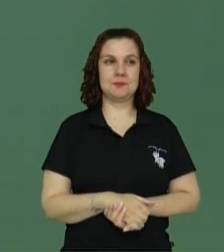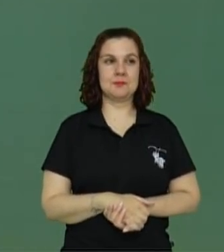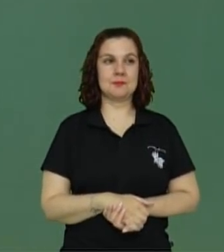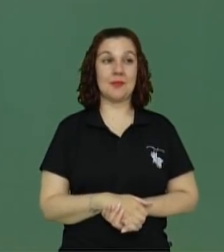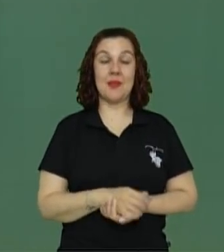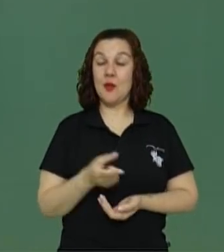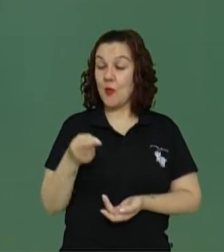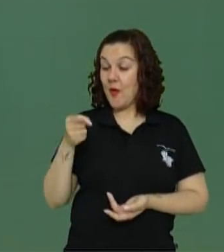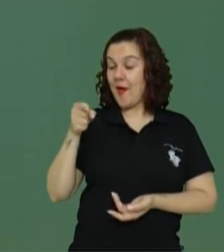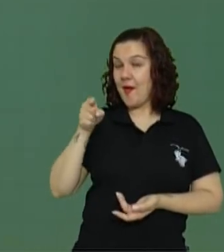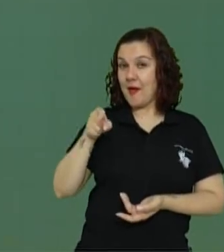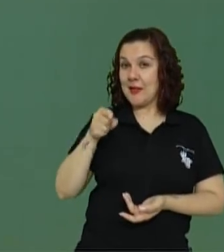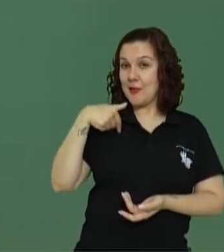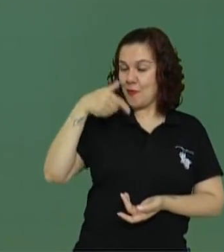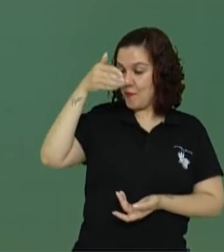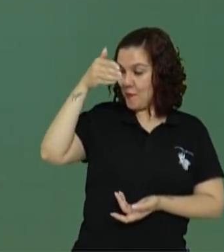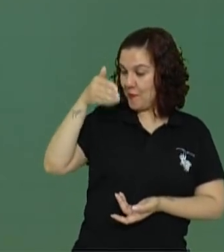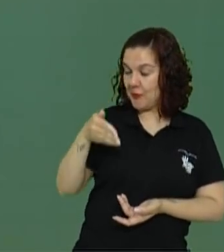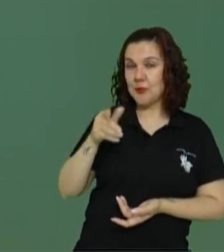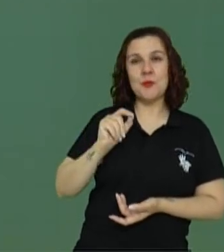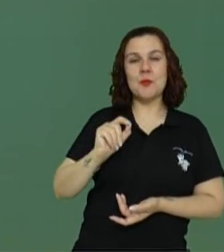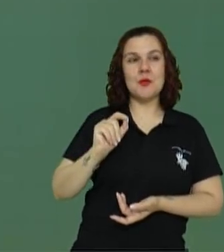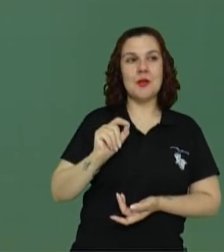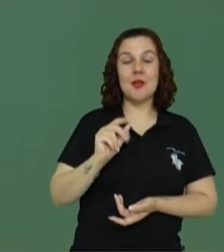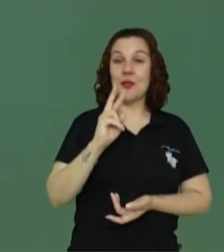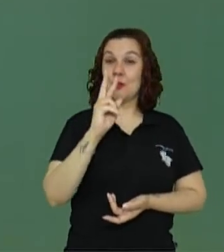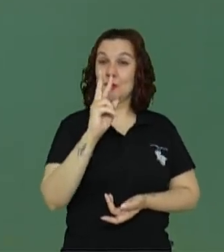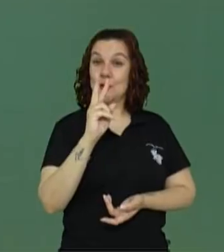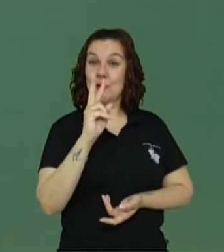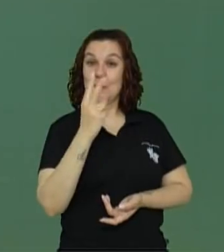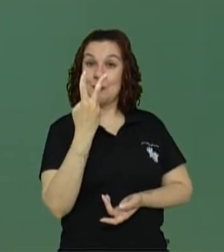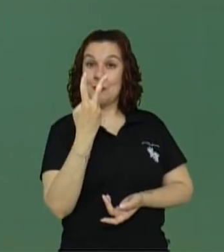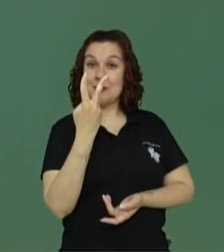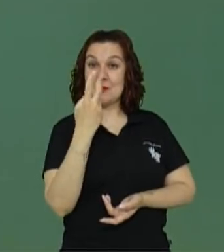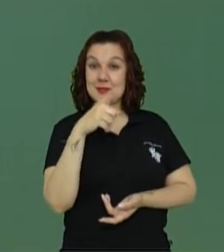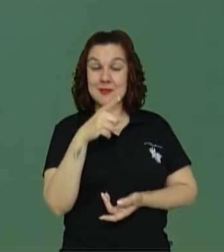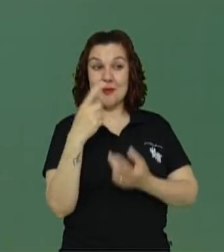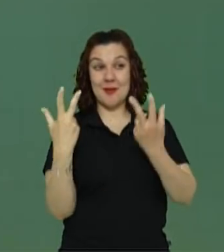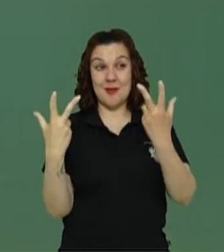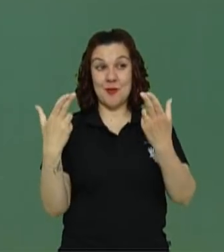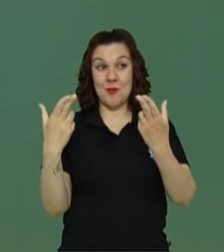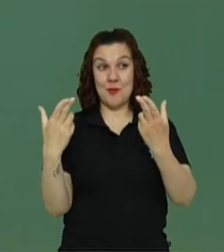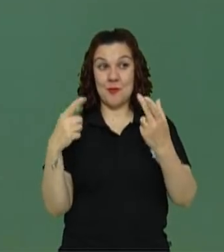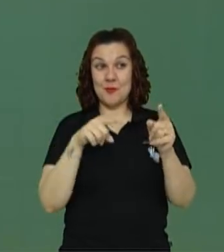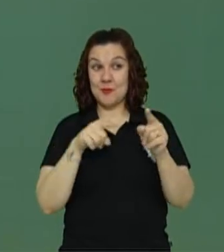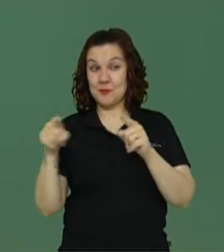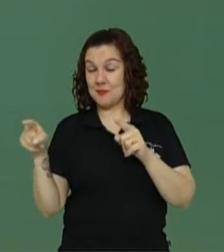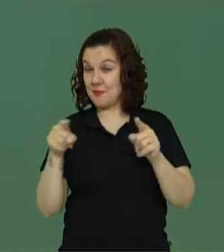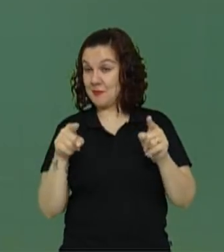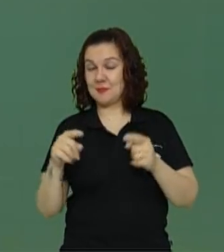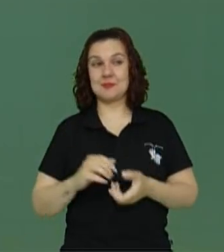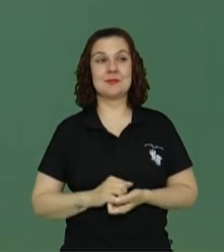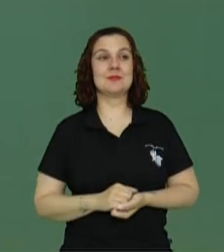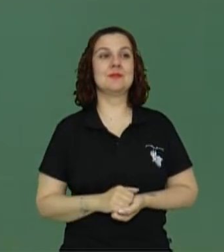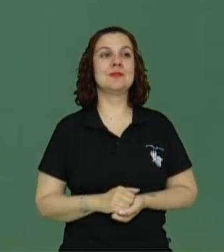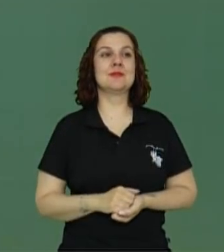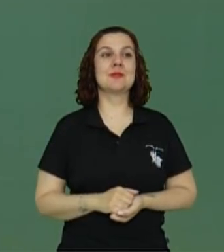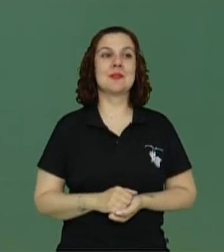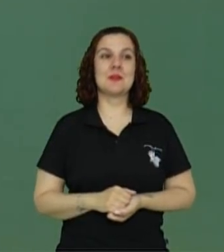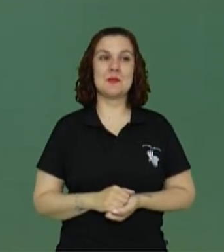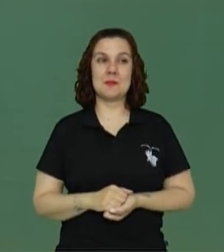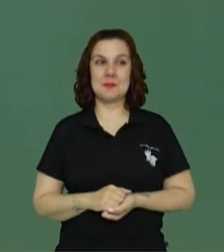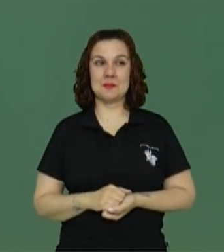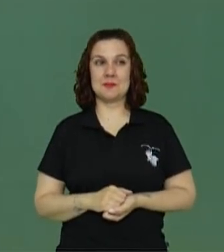E quando eu fatoro, eu escrevo o 2 como fator comum. E aí me sobra o